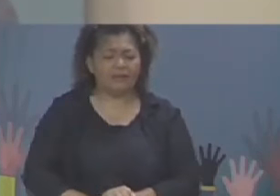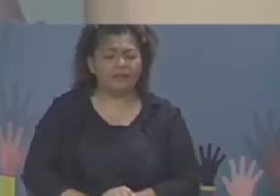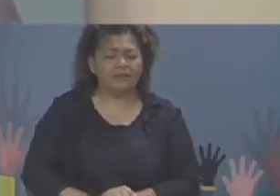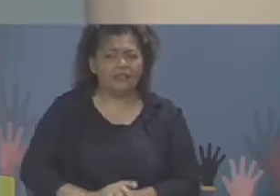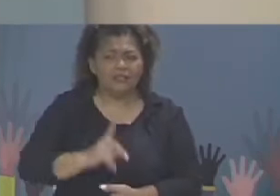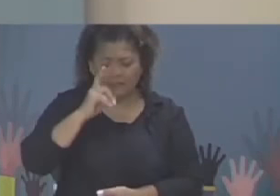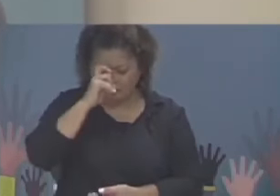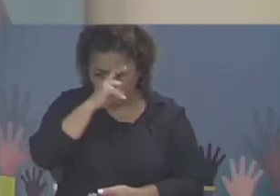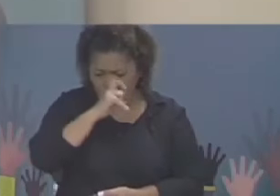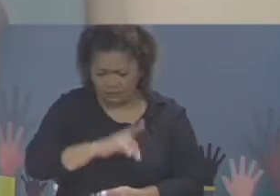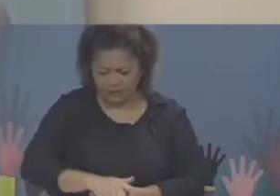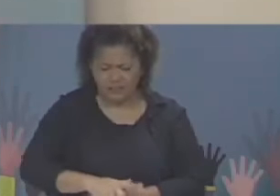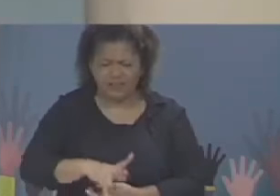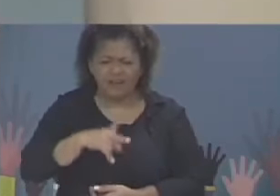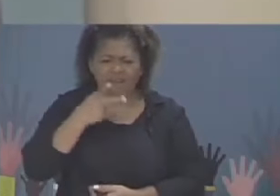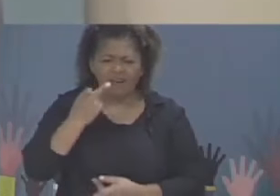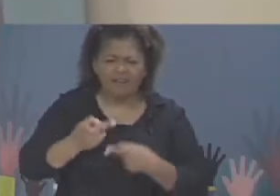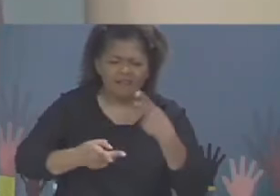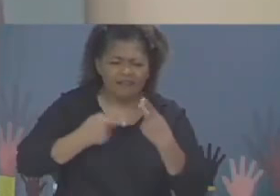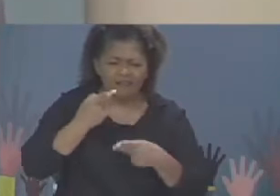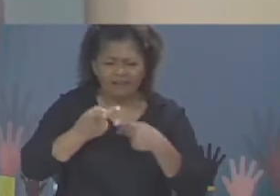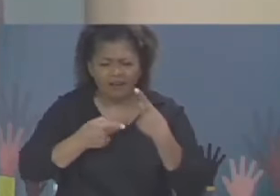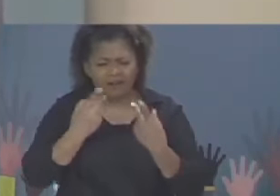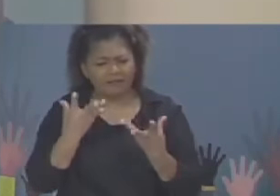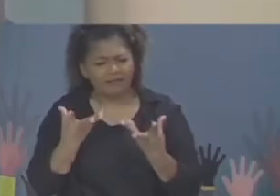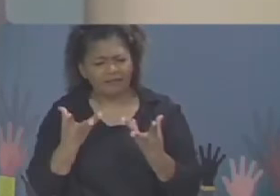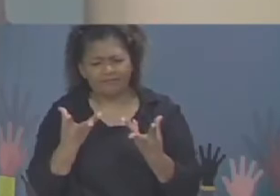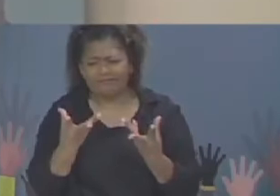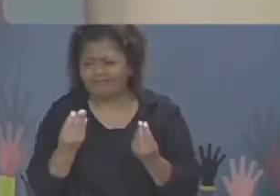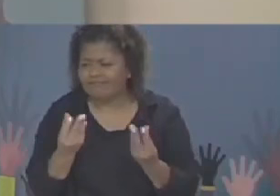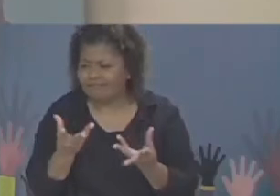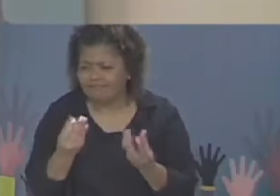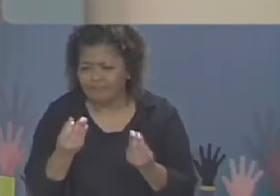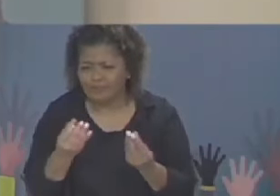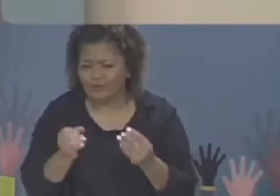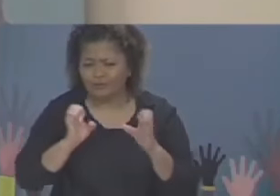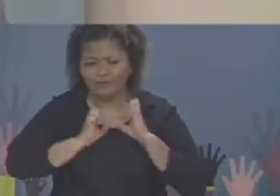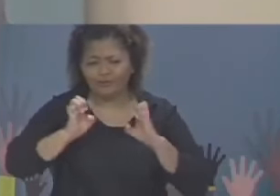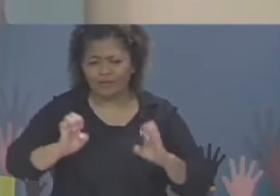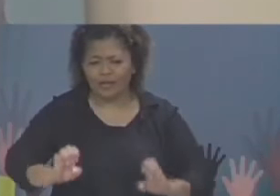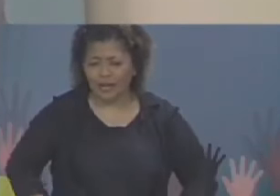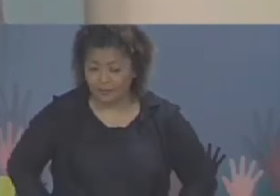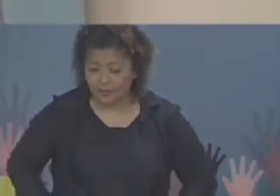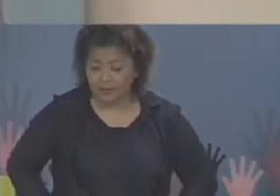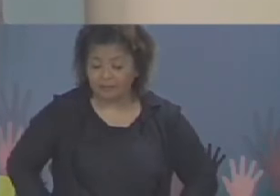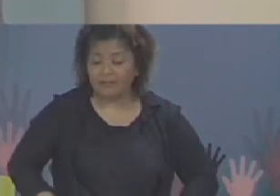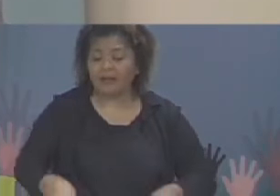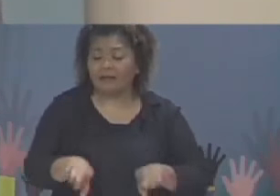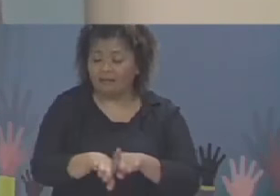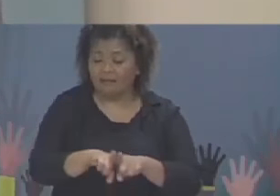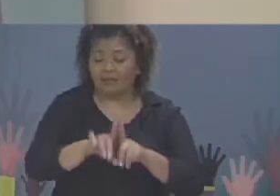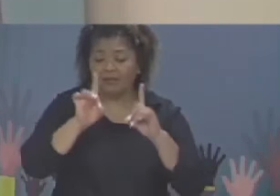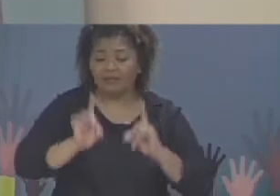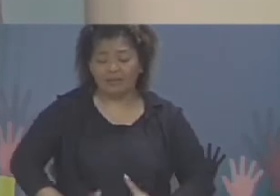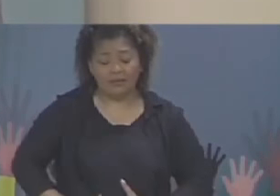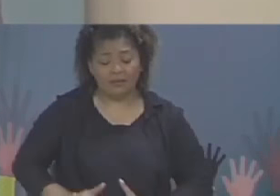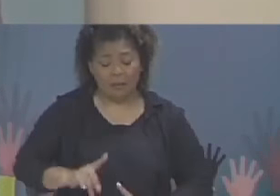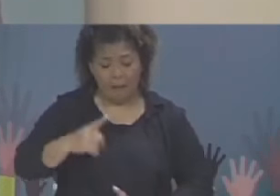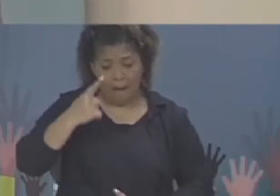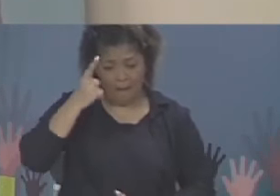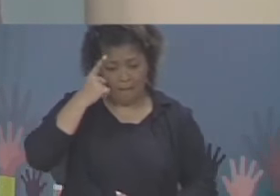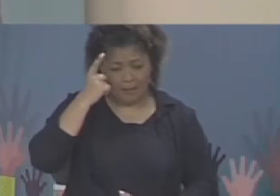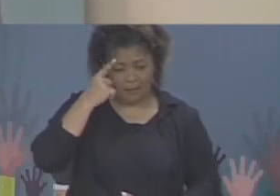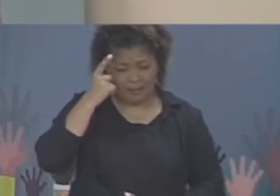Conselho. Fala-se muito de um tipo de ética e de um tipo de direitos, mas me parece muito que foge